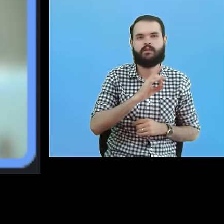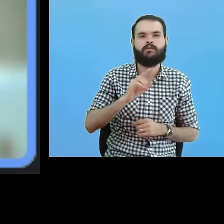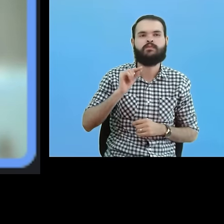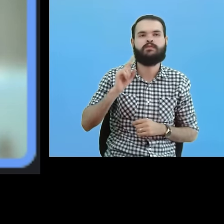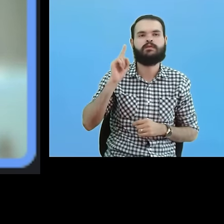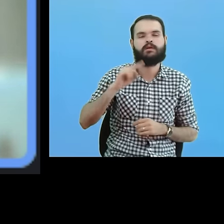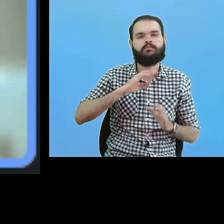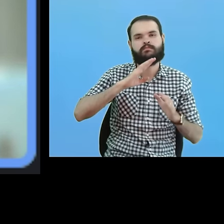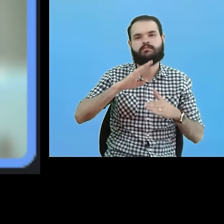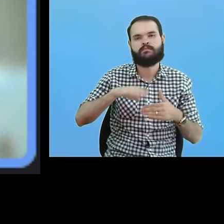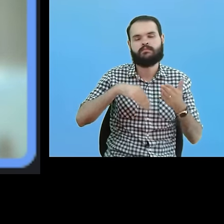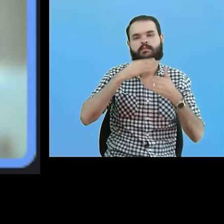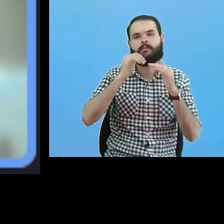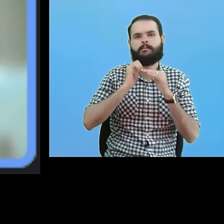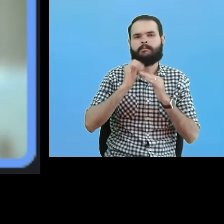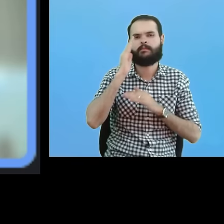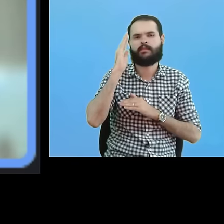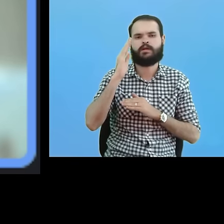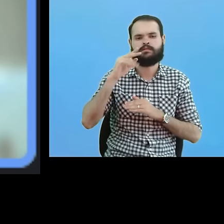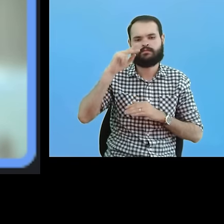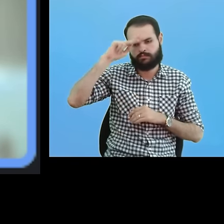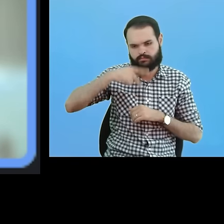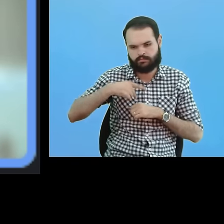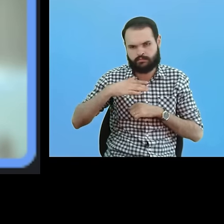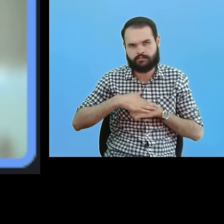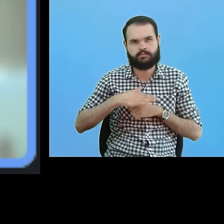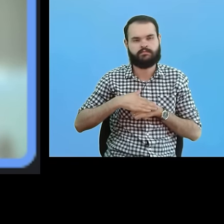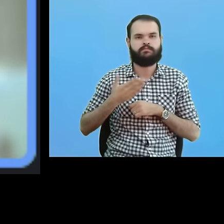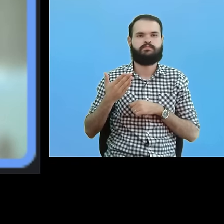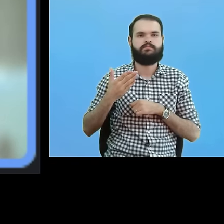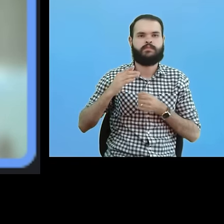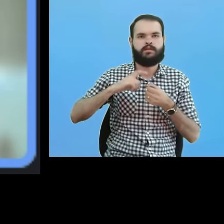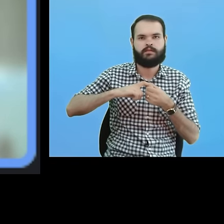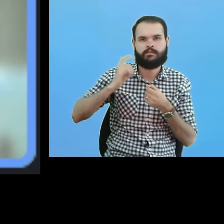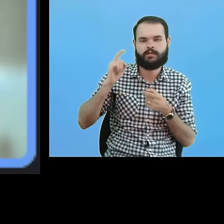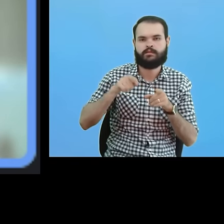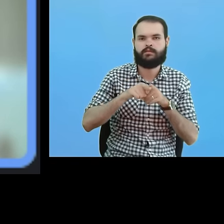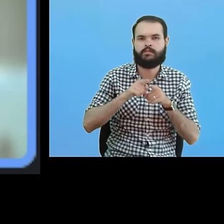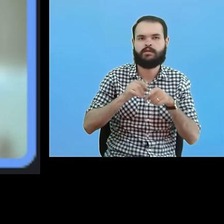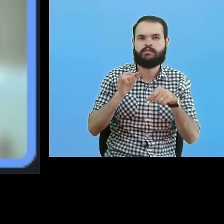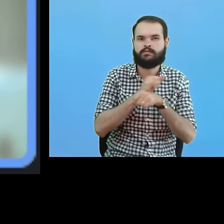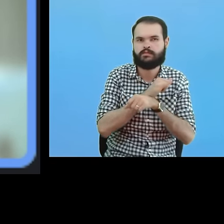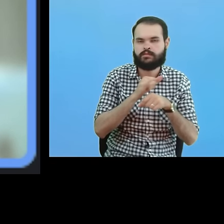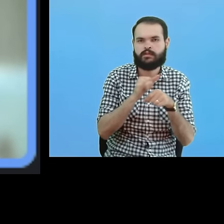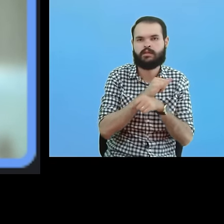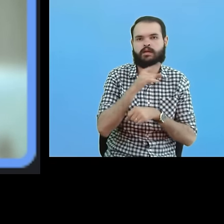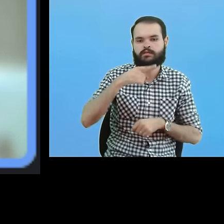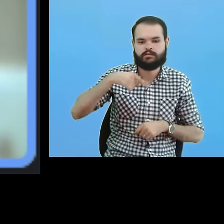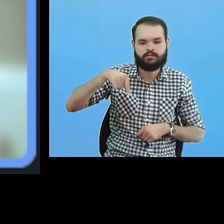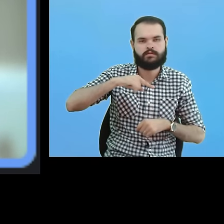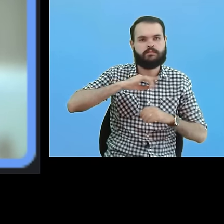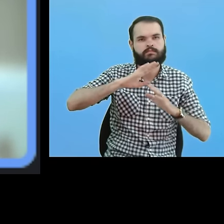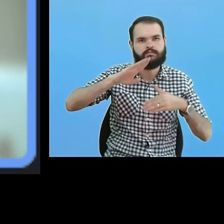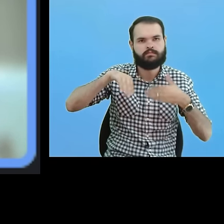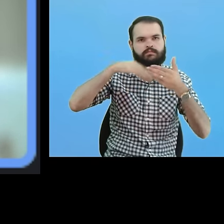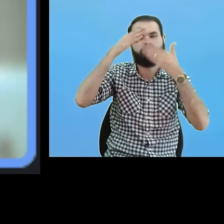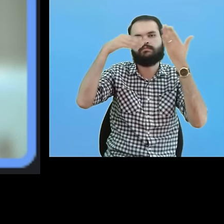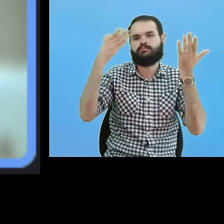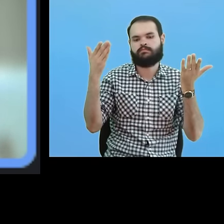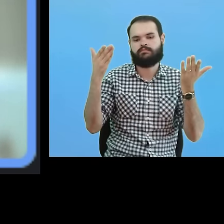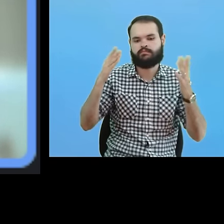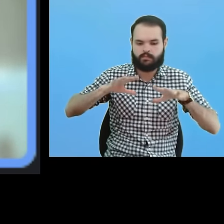aprimorando ainda mais a autonomia, a independência e as estratégias que eles vão desenvolver,